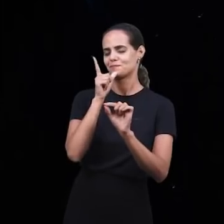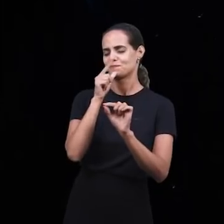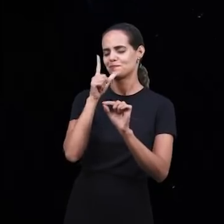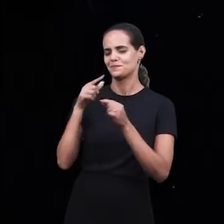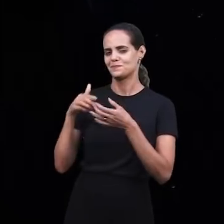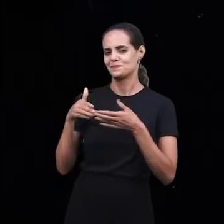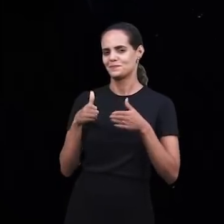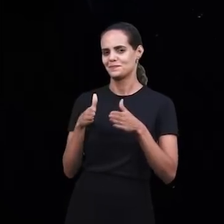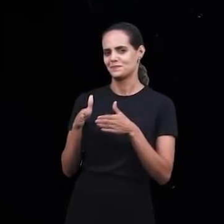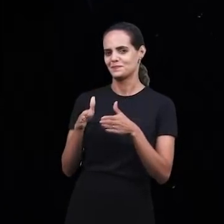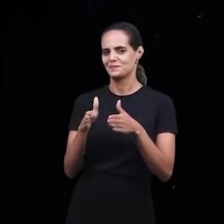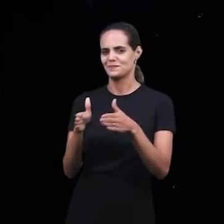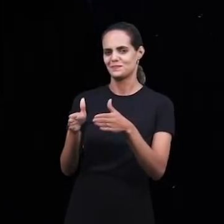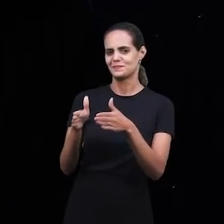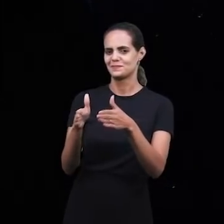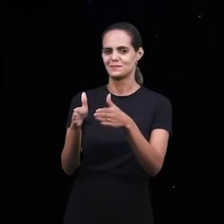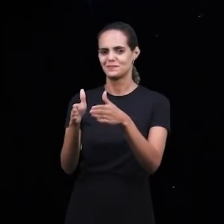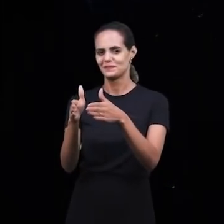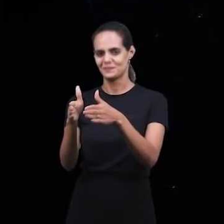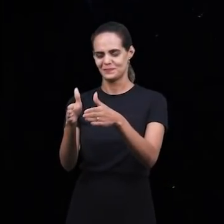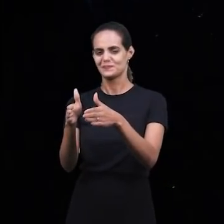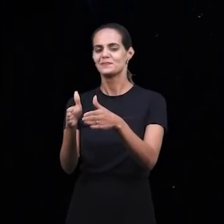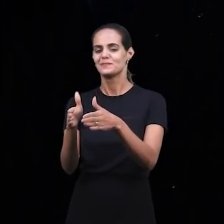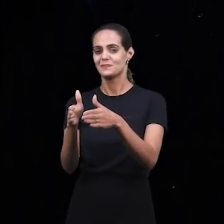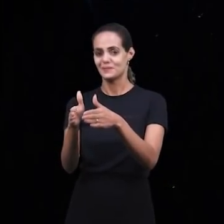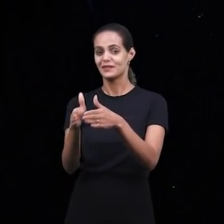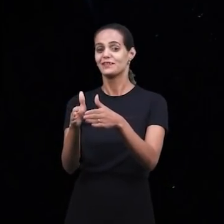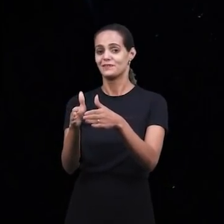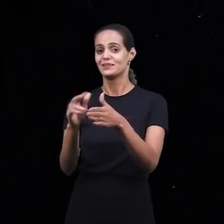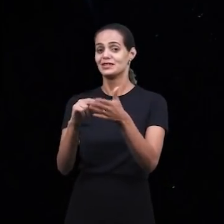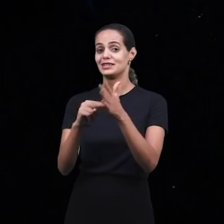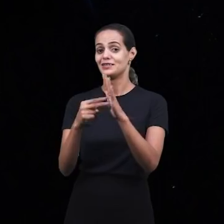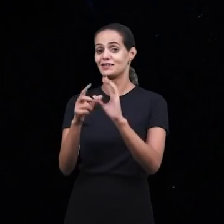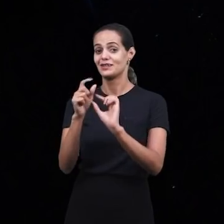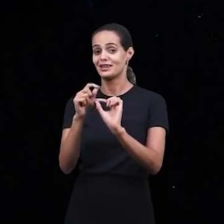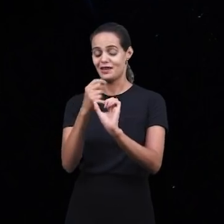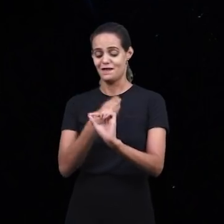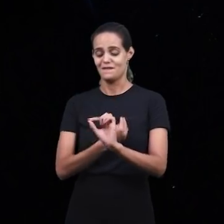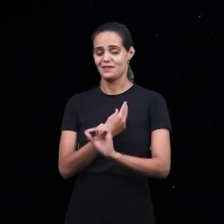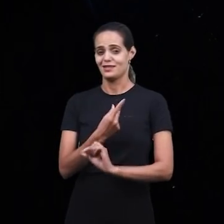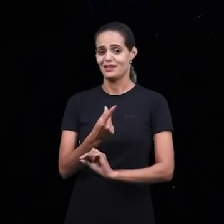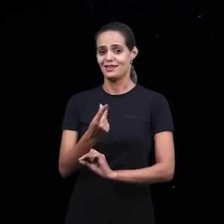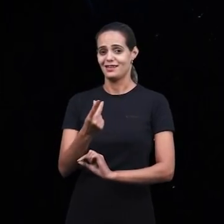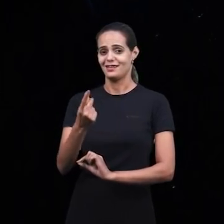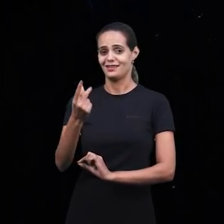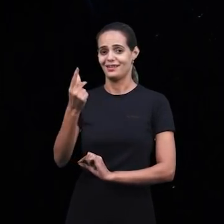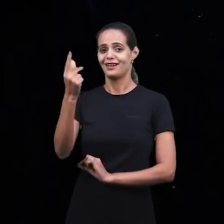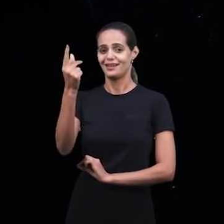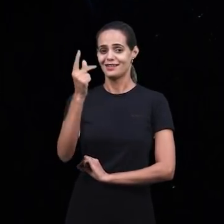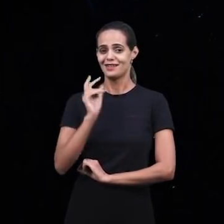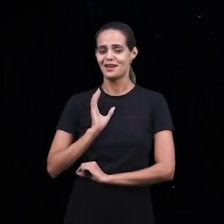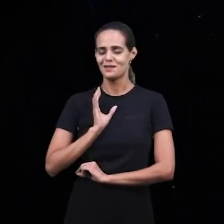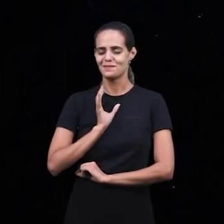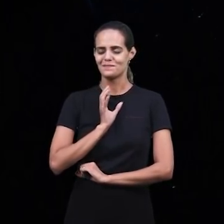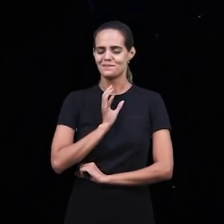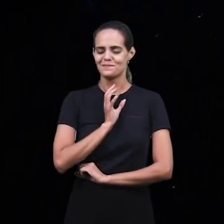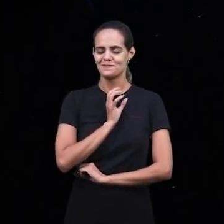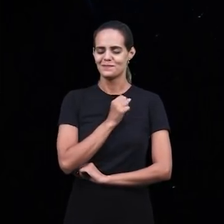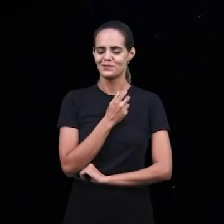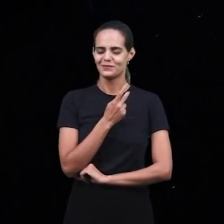Rios de água viva fluirão, e o meu imenso